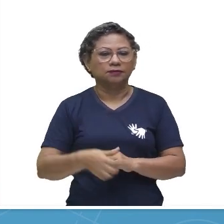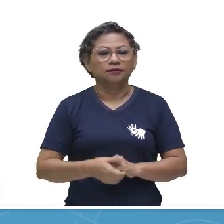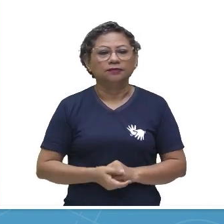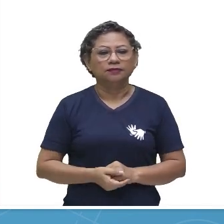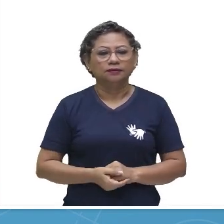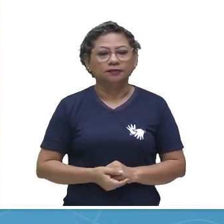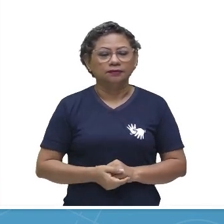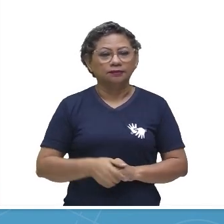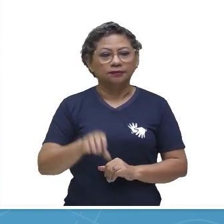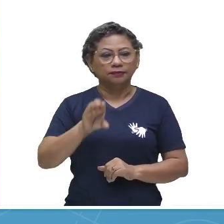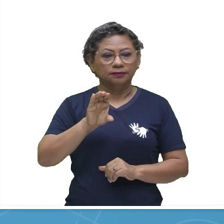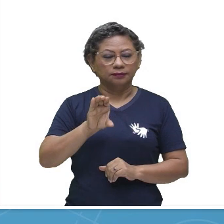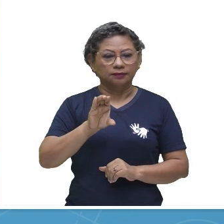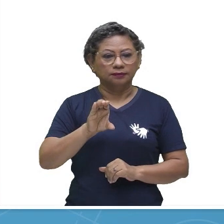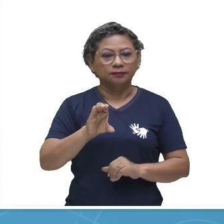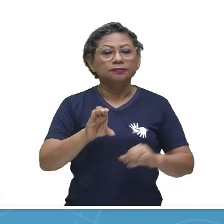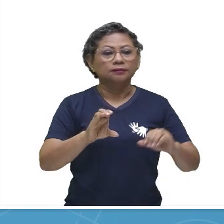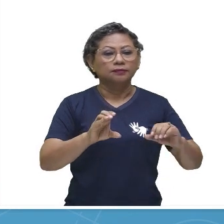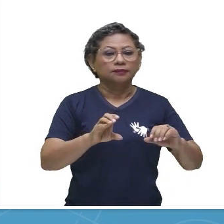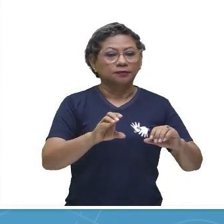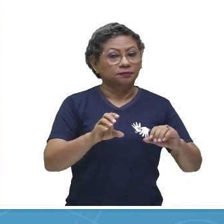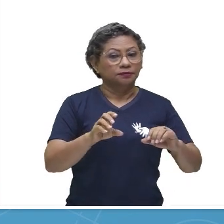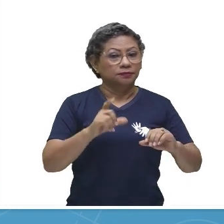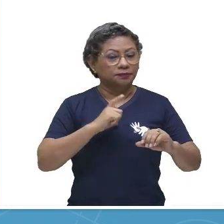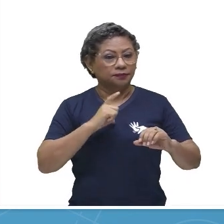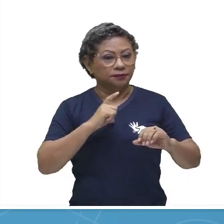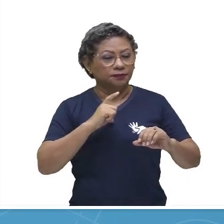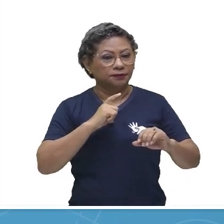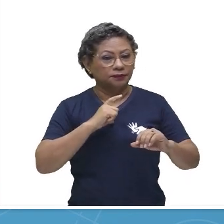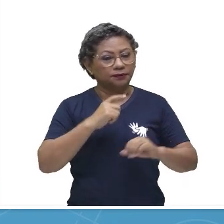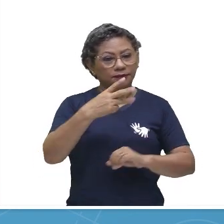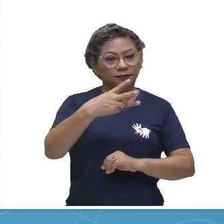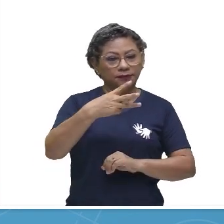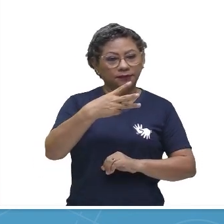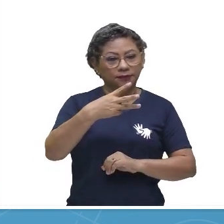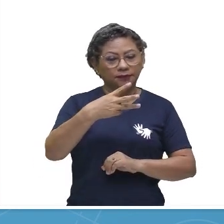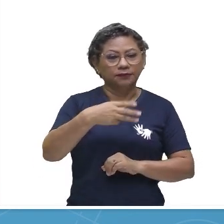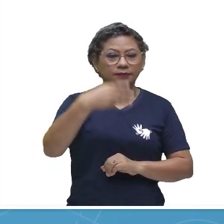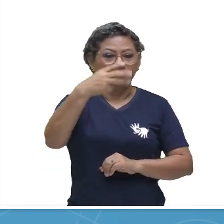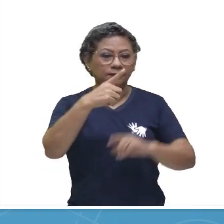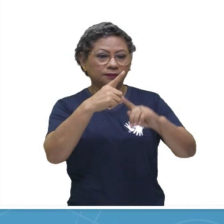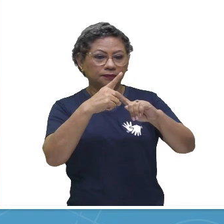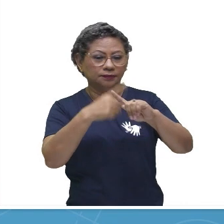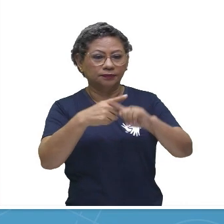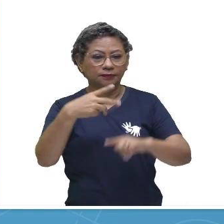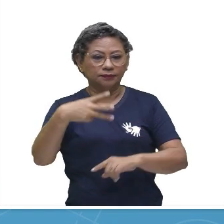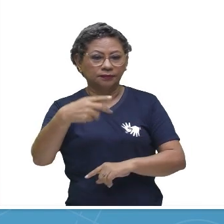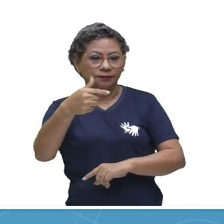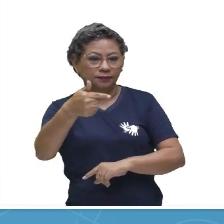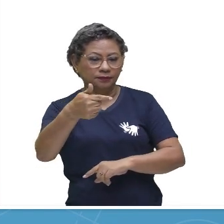Aqui, 3 ao cubo que multiplica 3 ao quadrado. Repete a base, que é 3. Soma os expoentes.